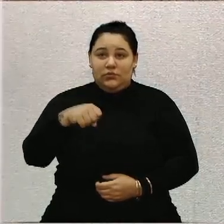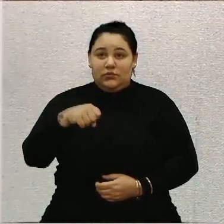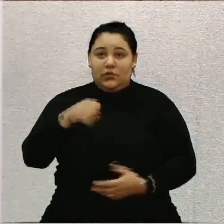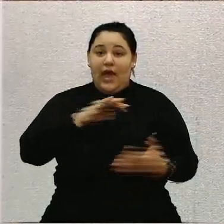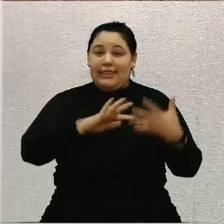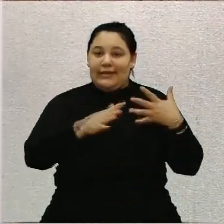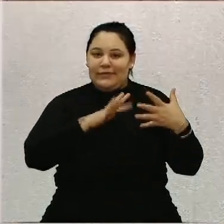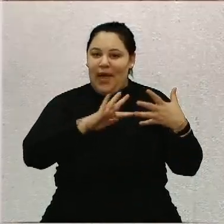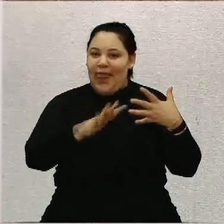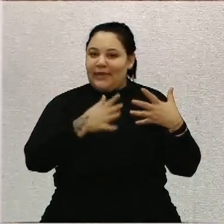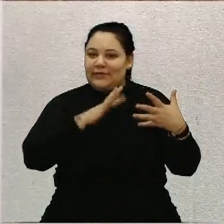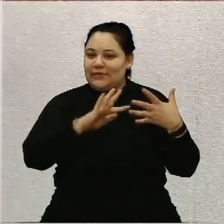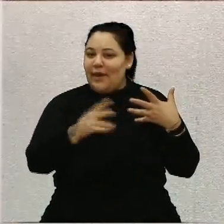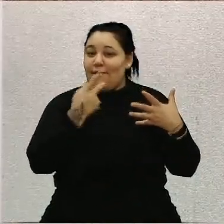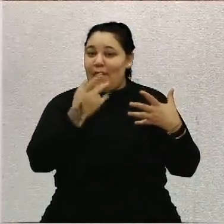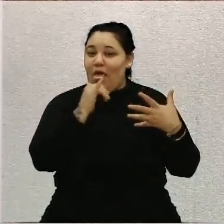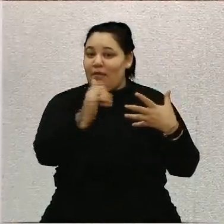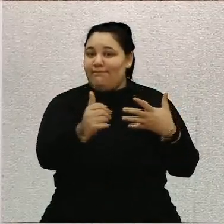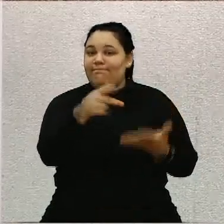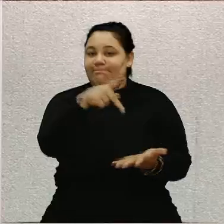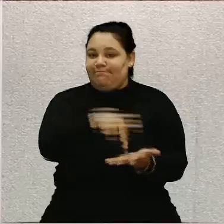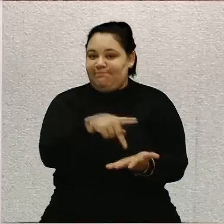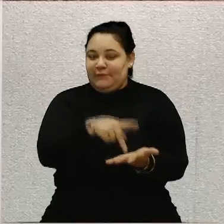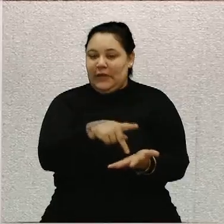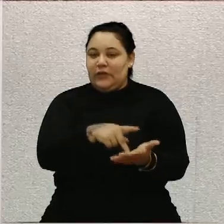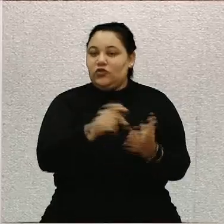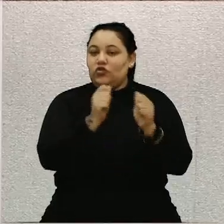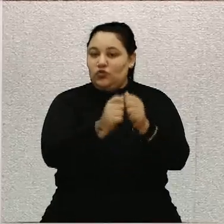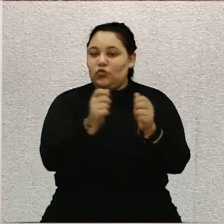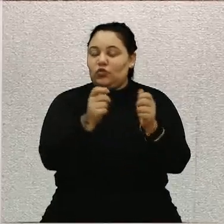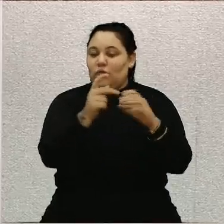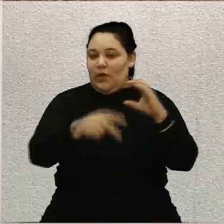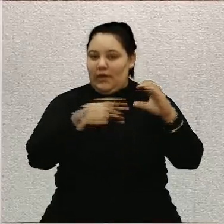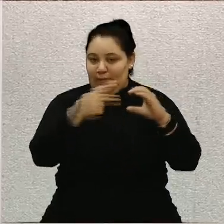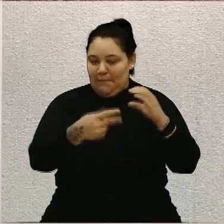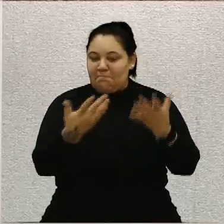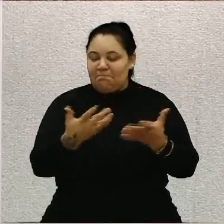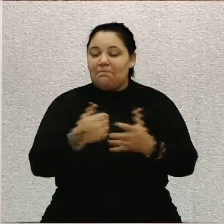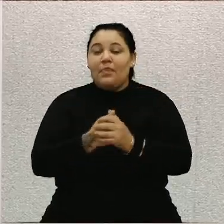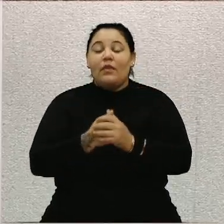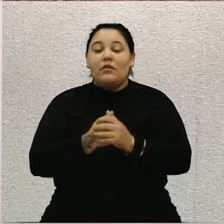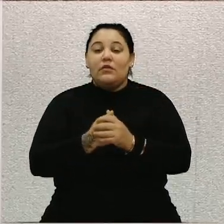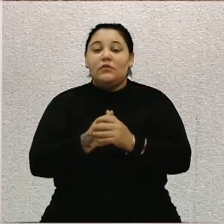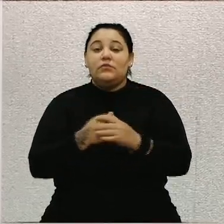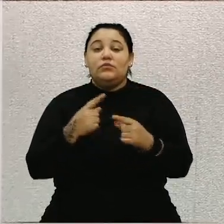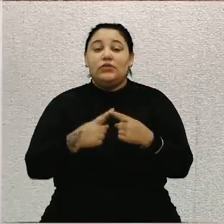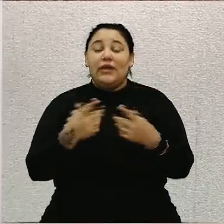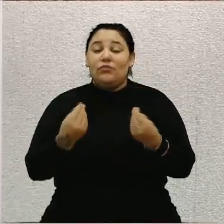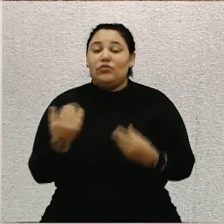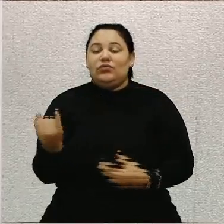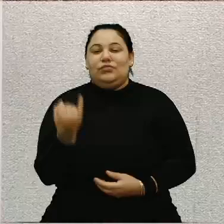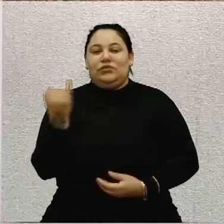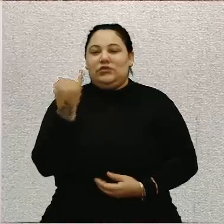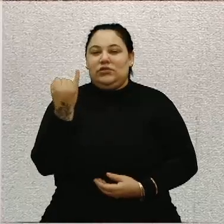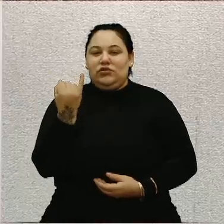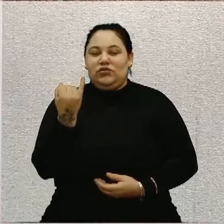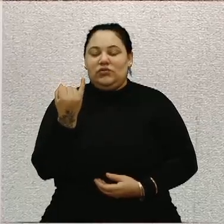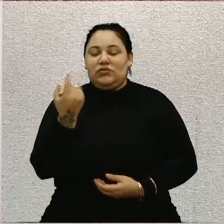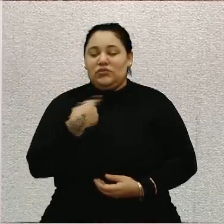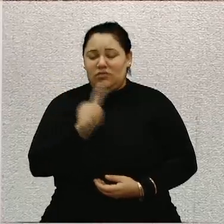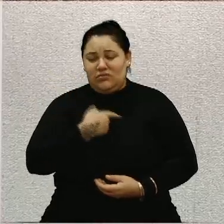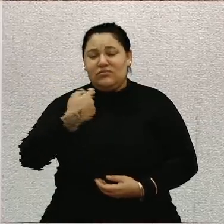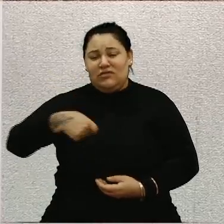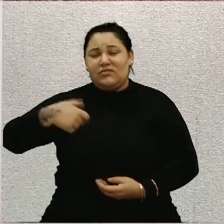transparência do governo municipal para com essa casa, porque é muito importante a gente saber como é que estão